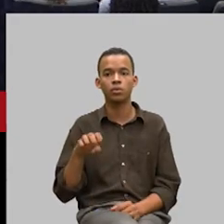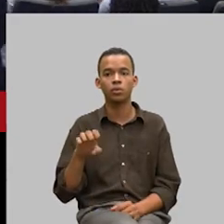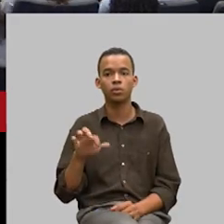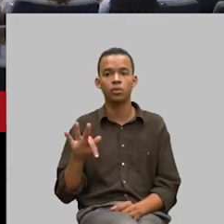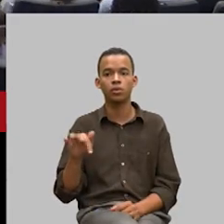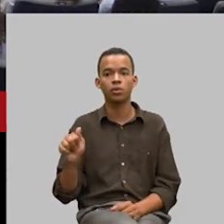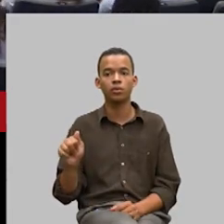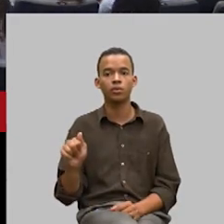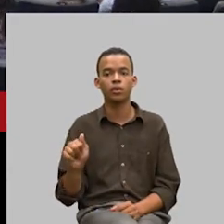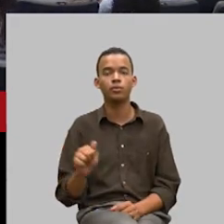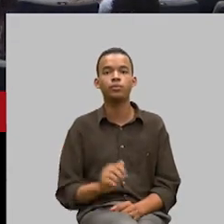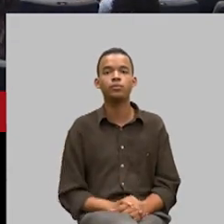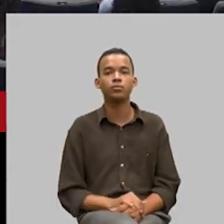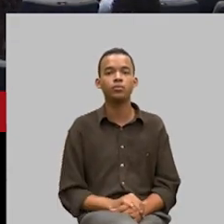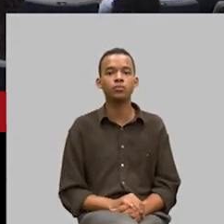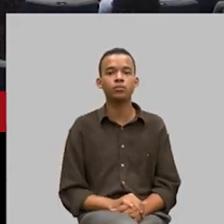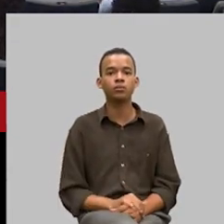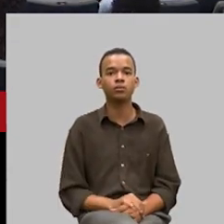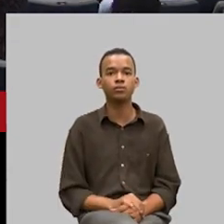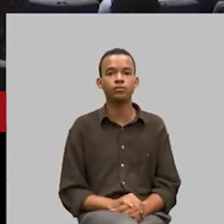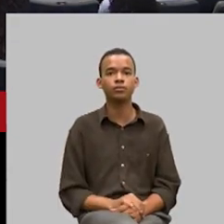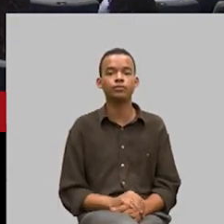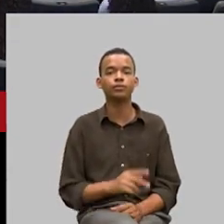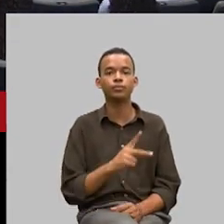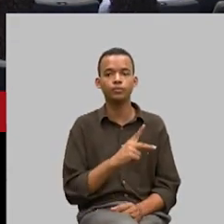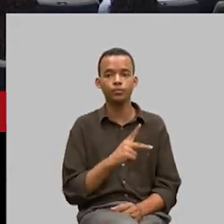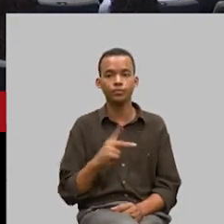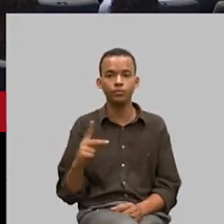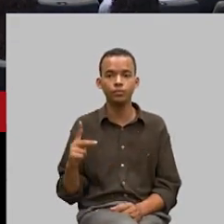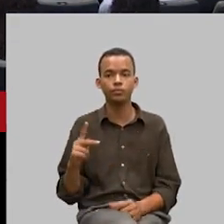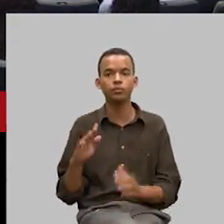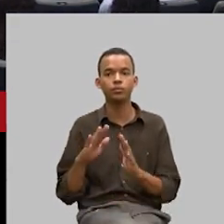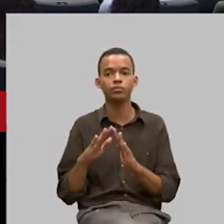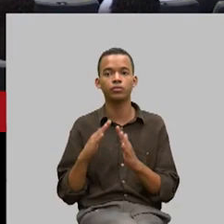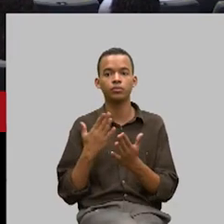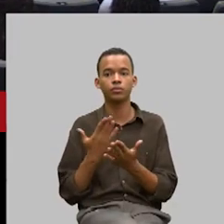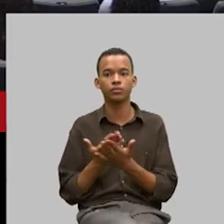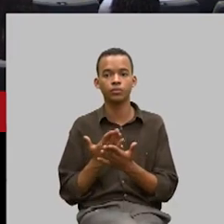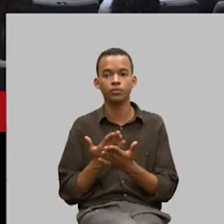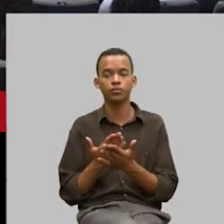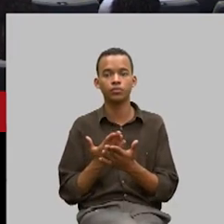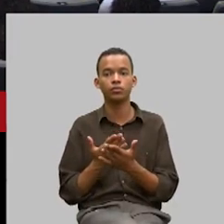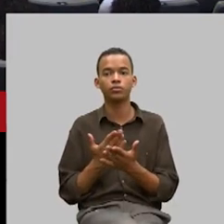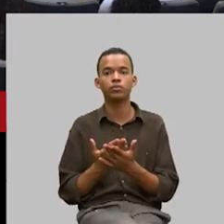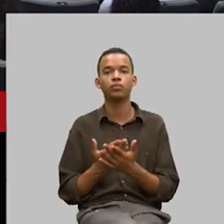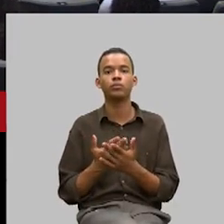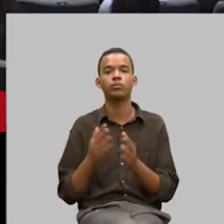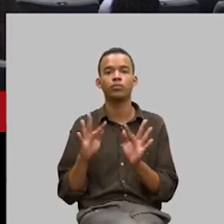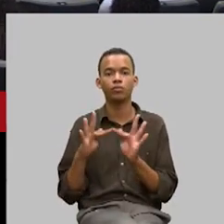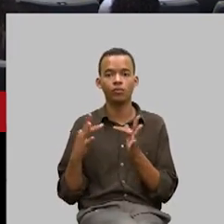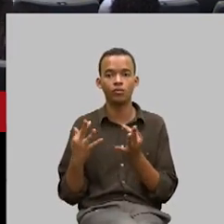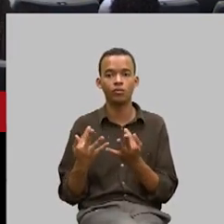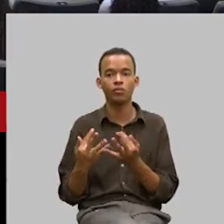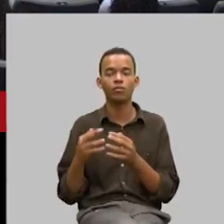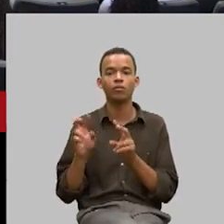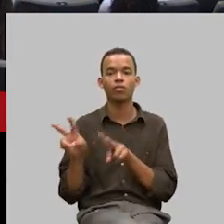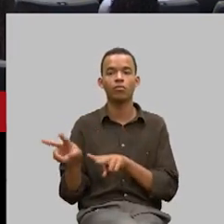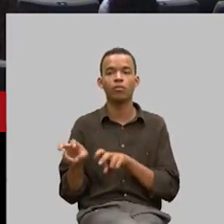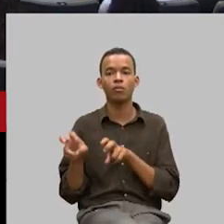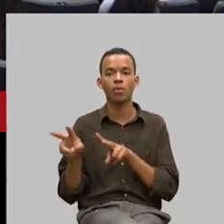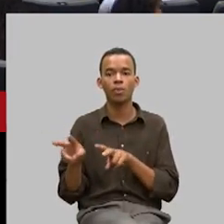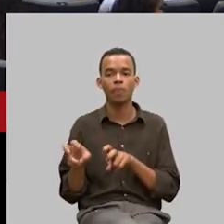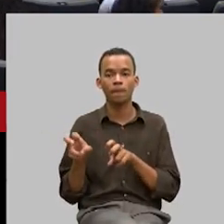amefa presidente da associação escola família agrícola baixo Mucuri convidamos clébson